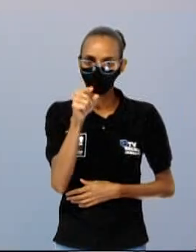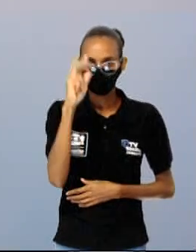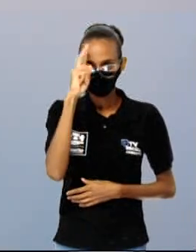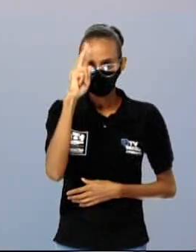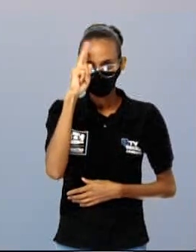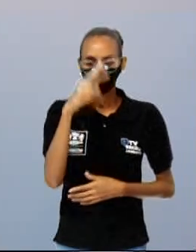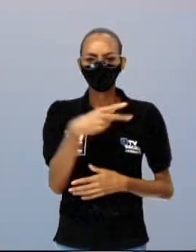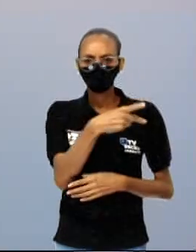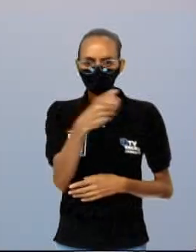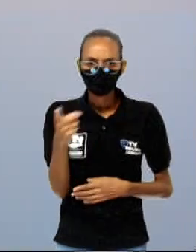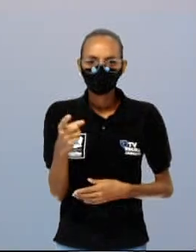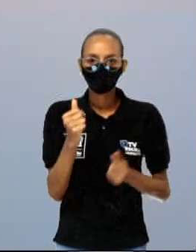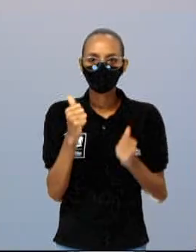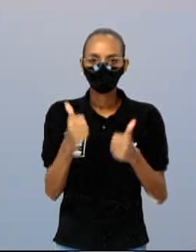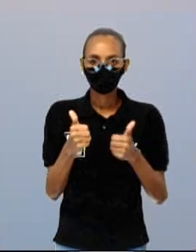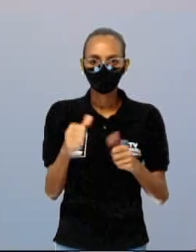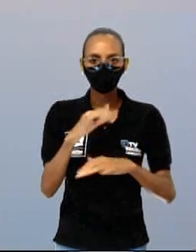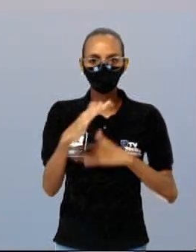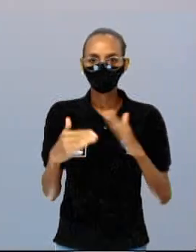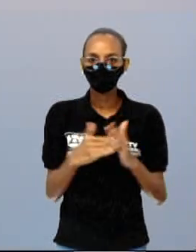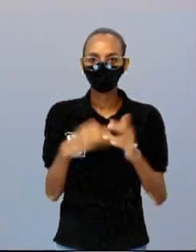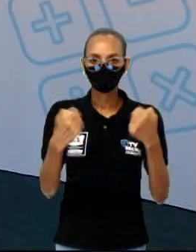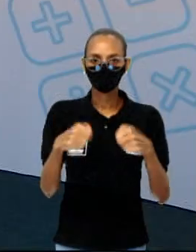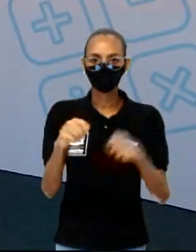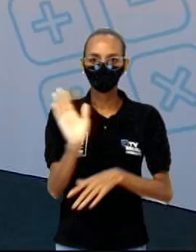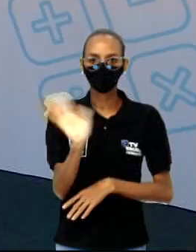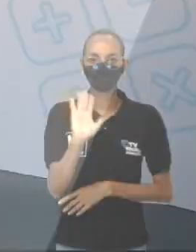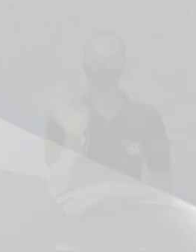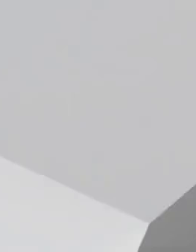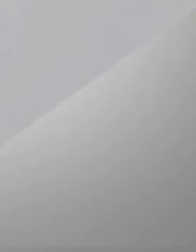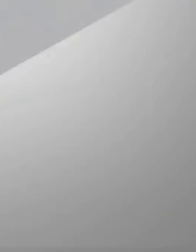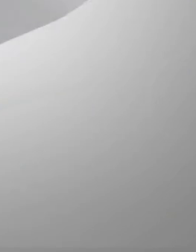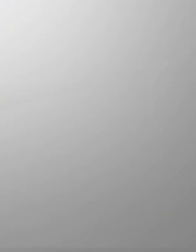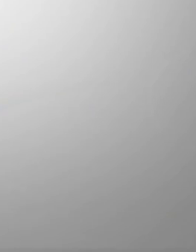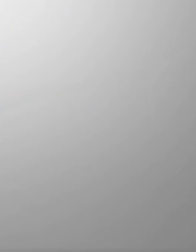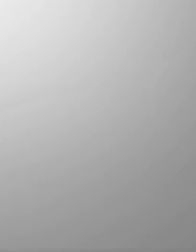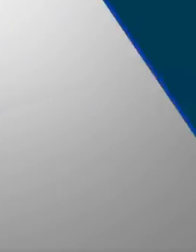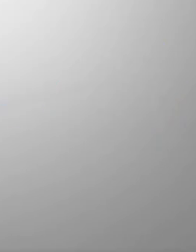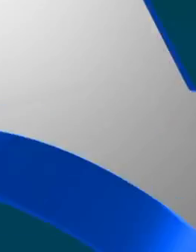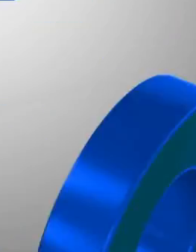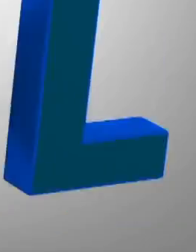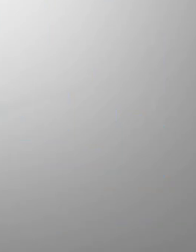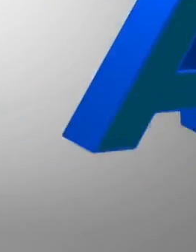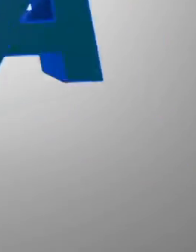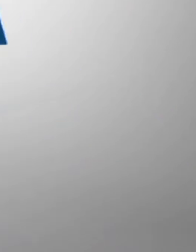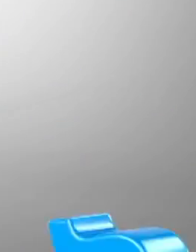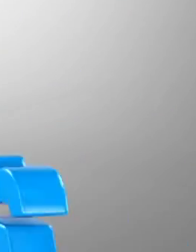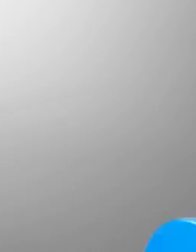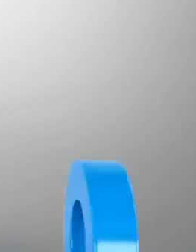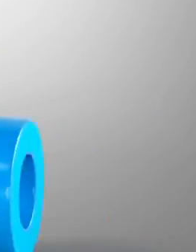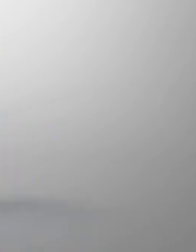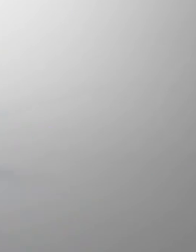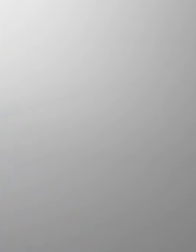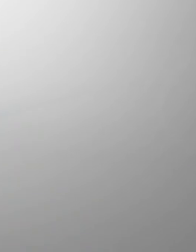o que precisa. Valeu, galera. Tchau, tchau.